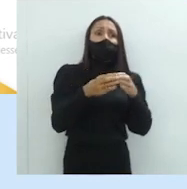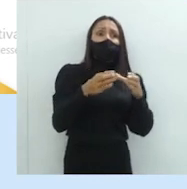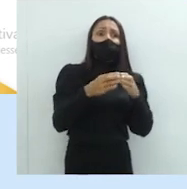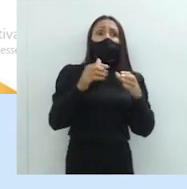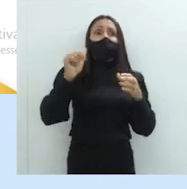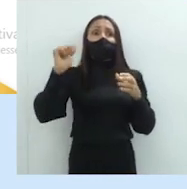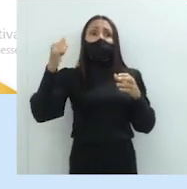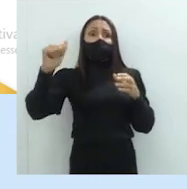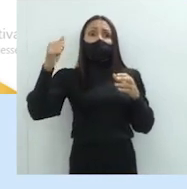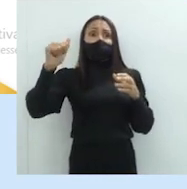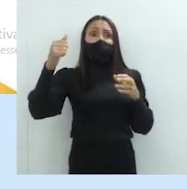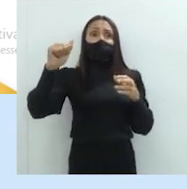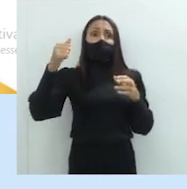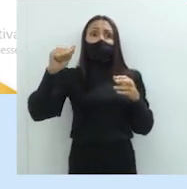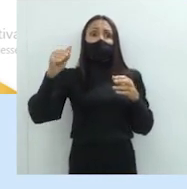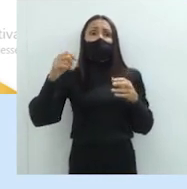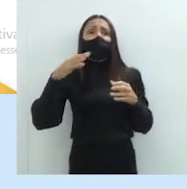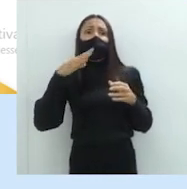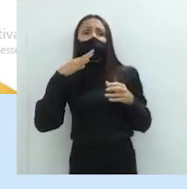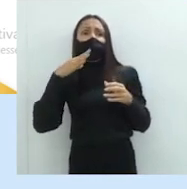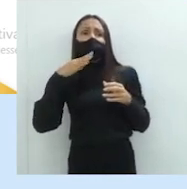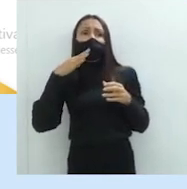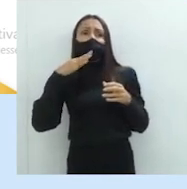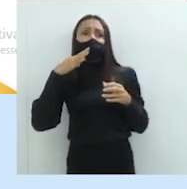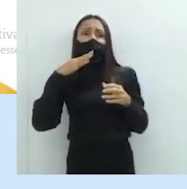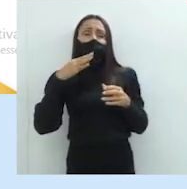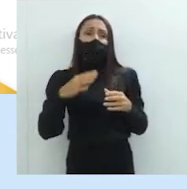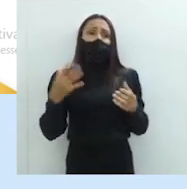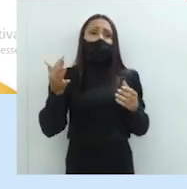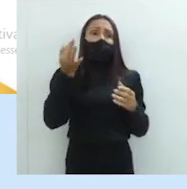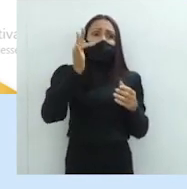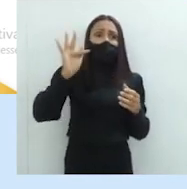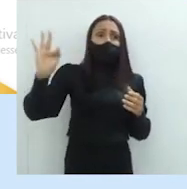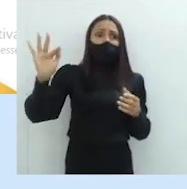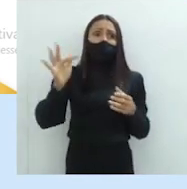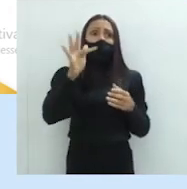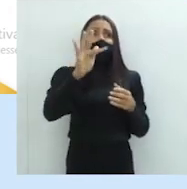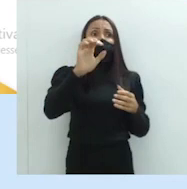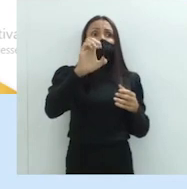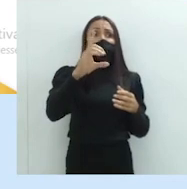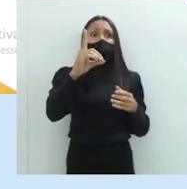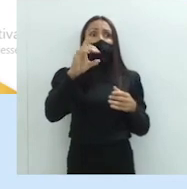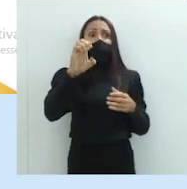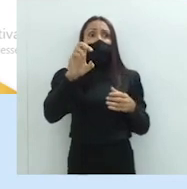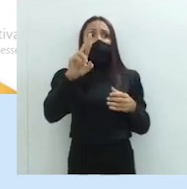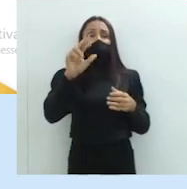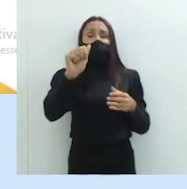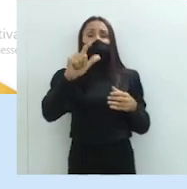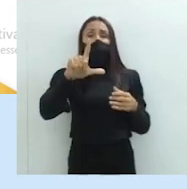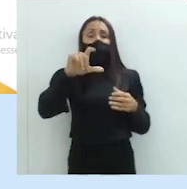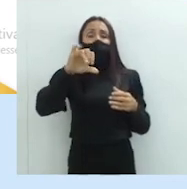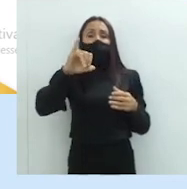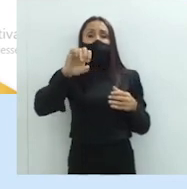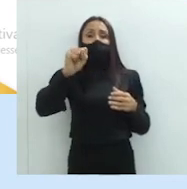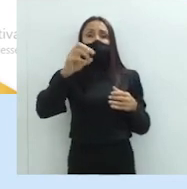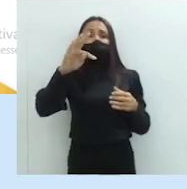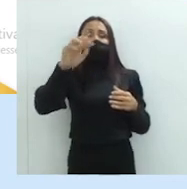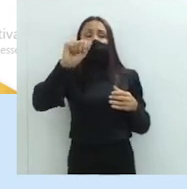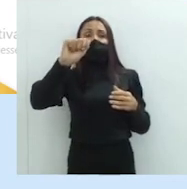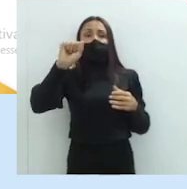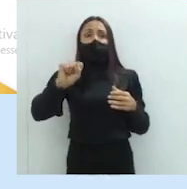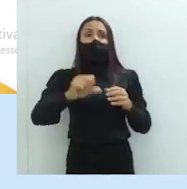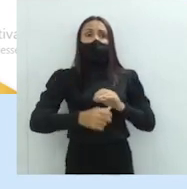argentino, conhecido como os federalistas. Então, se aproximaram dos